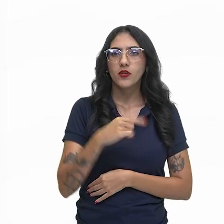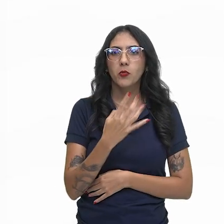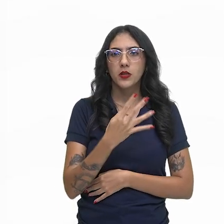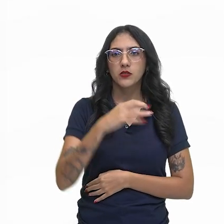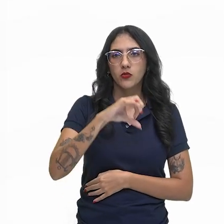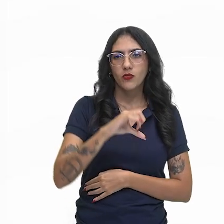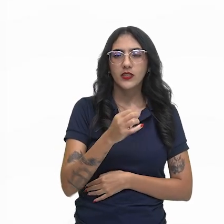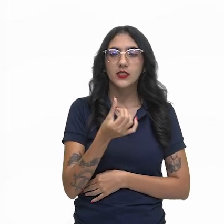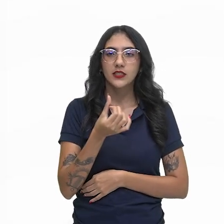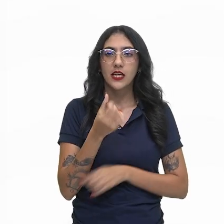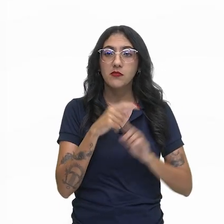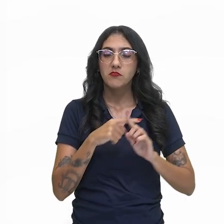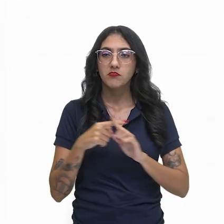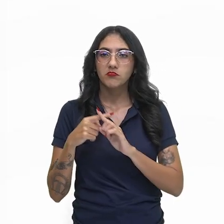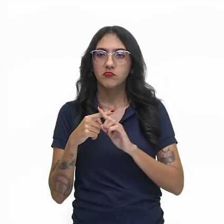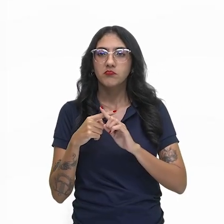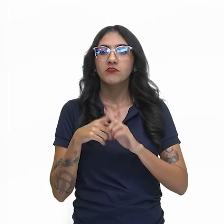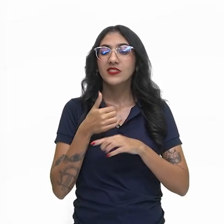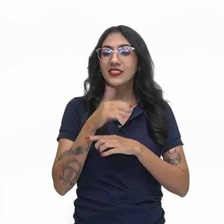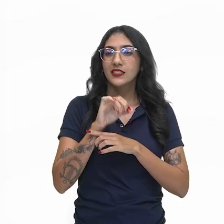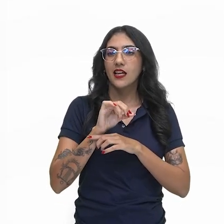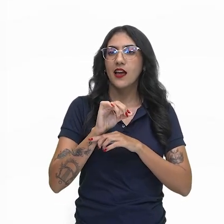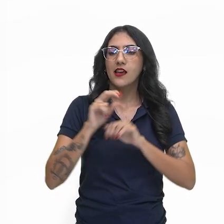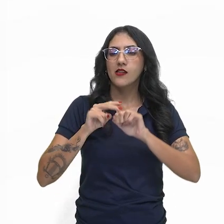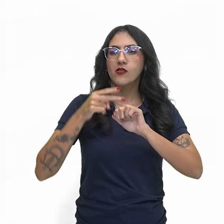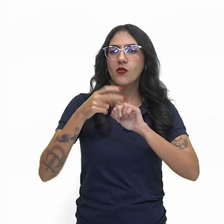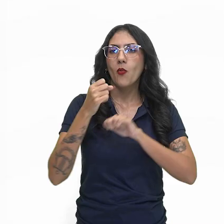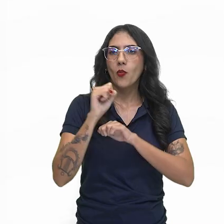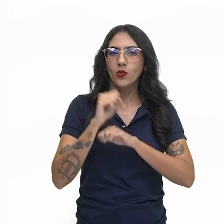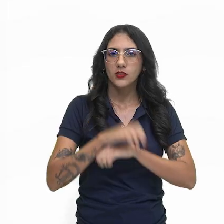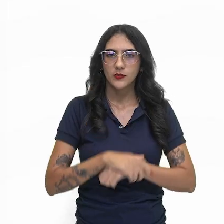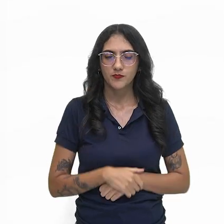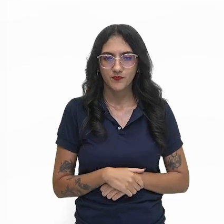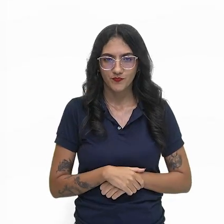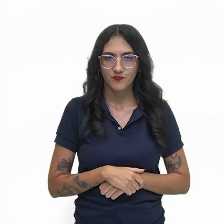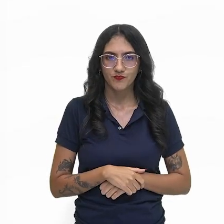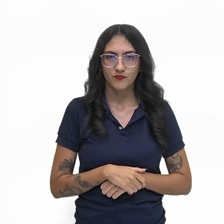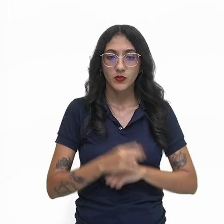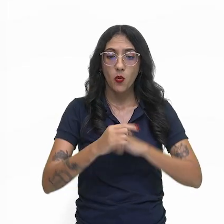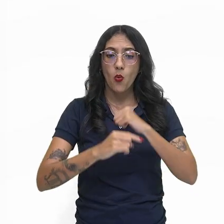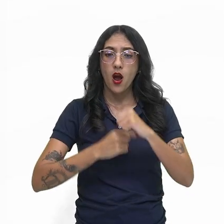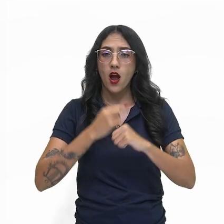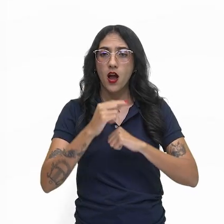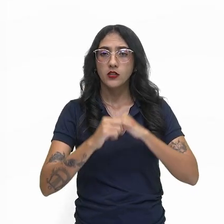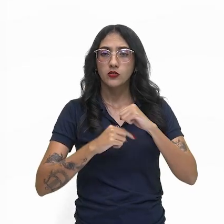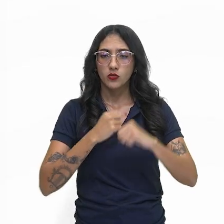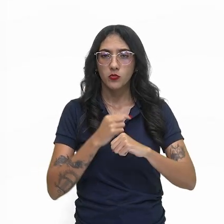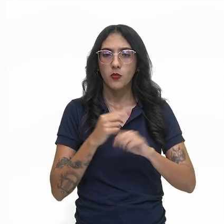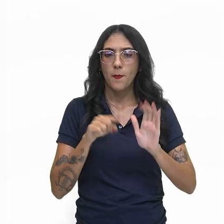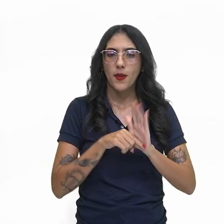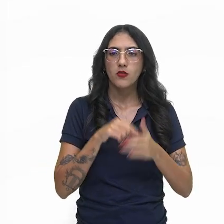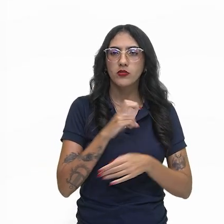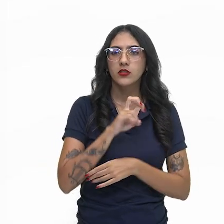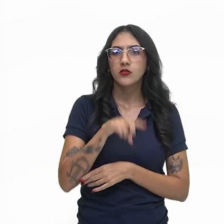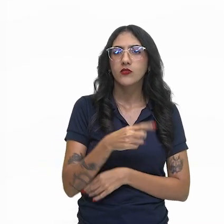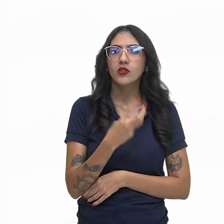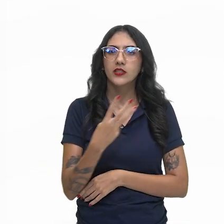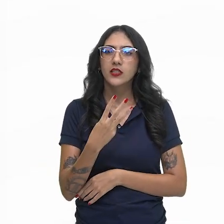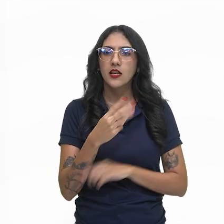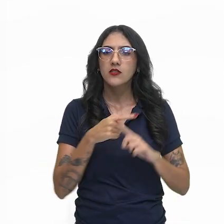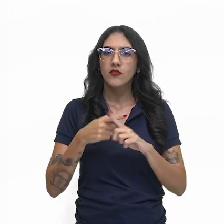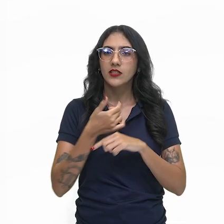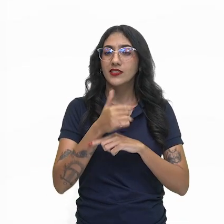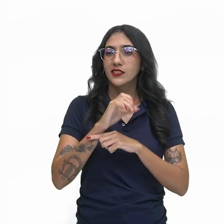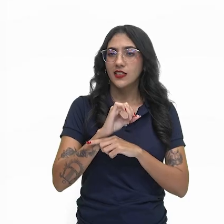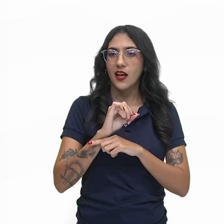1,496 vezes 10 a oitava quilômetros. Raio do átomo de hidrogênio, 5,3 vezes 10 a menos 11